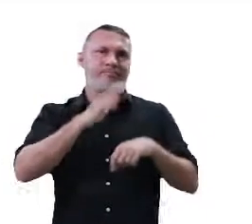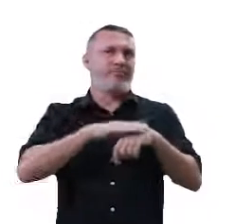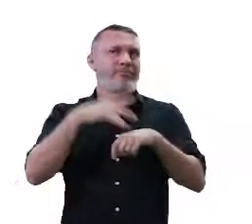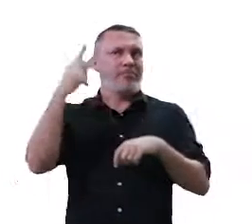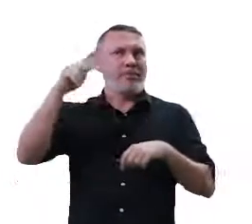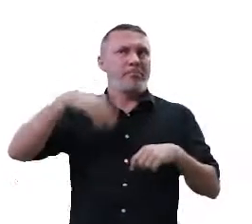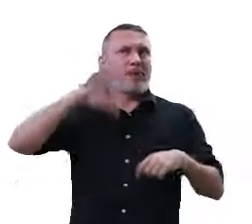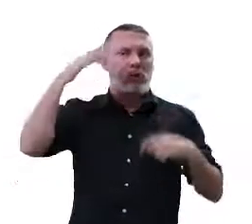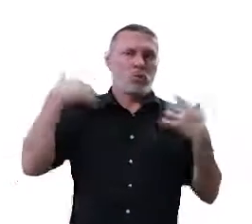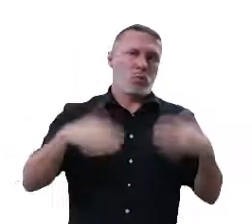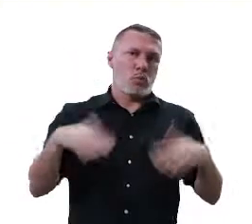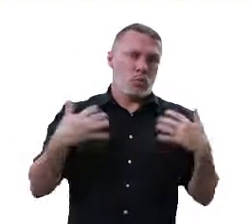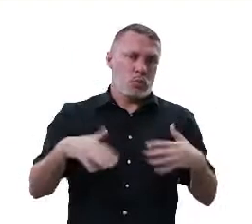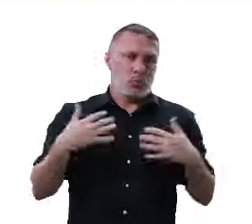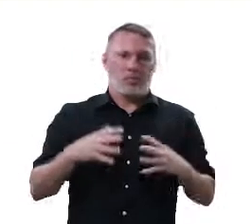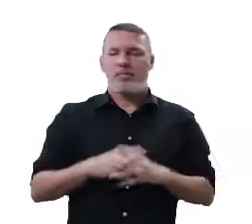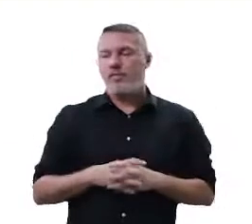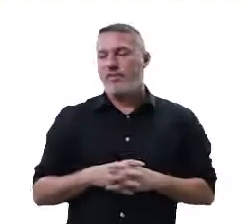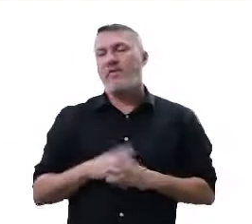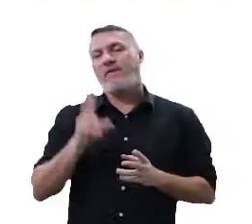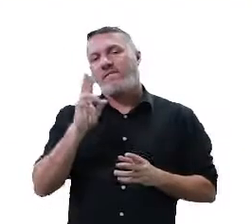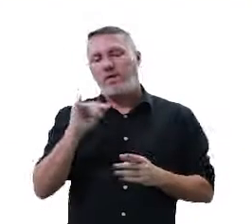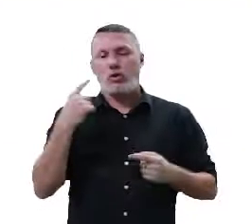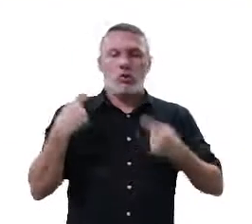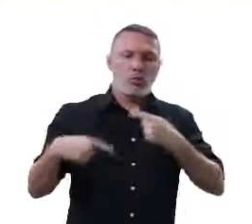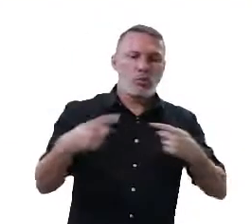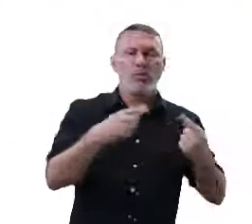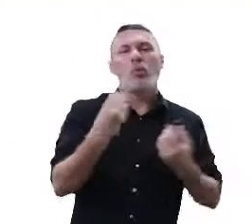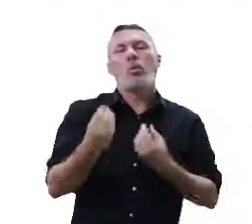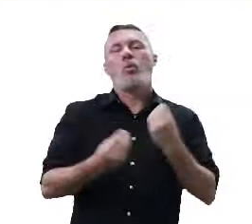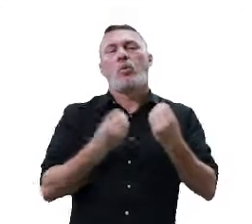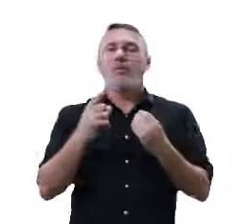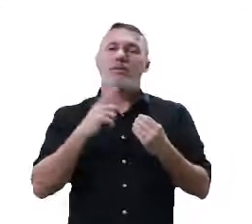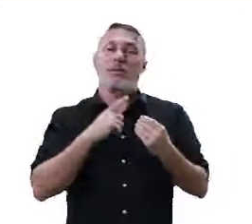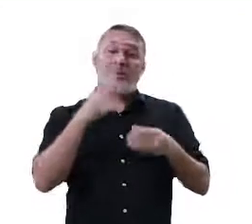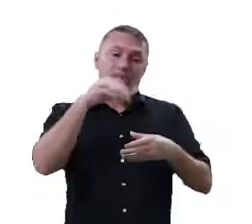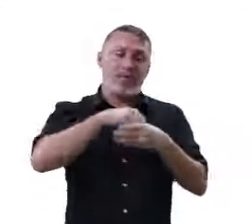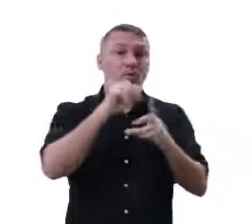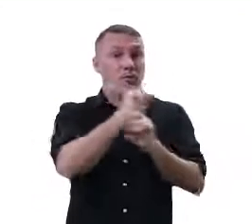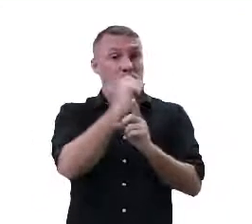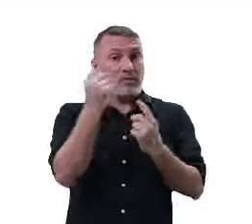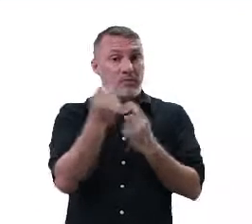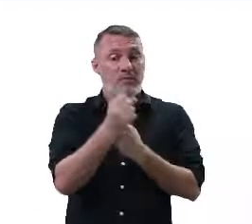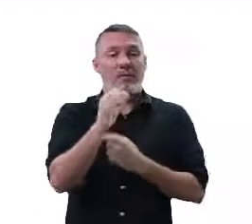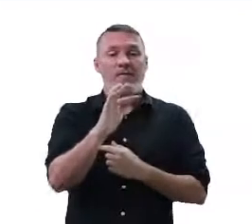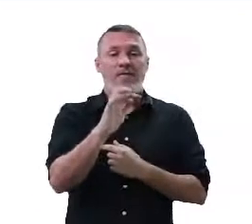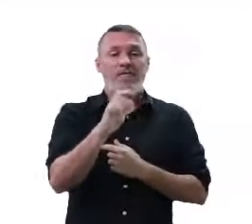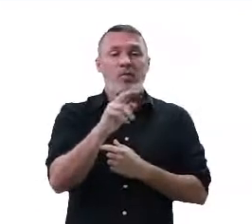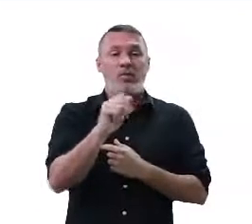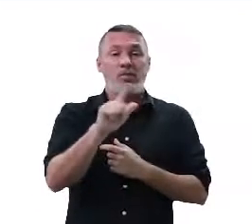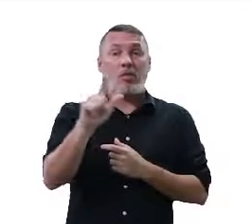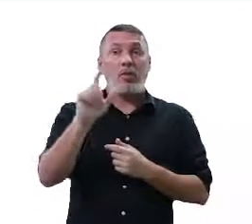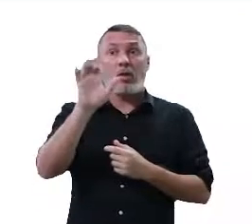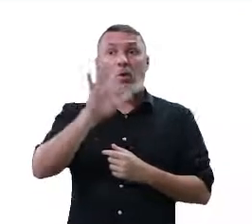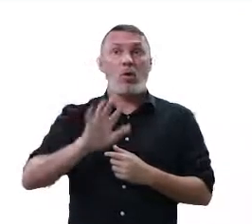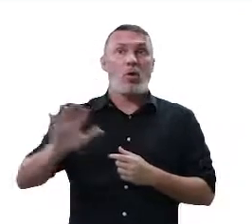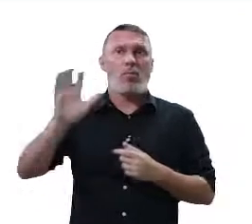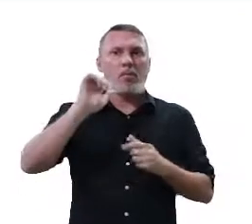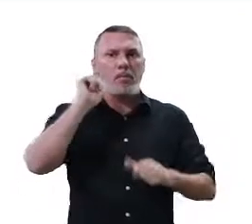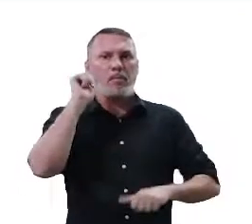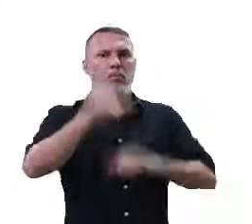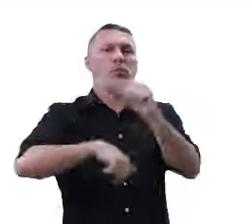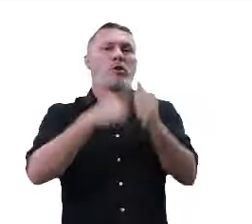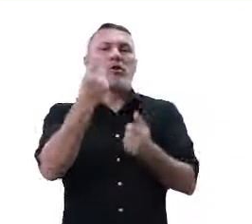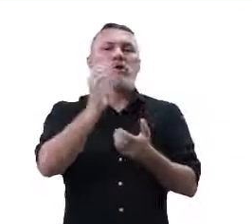obra mais famosa dele, evidentemente, ele vai discutir exatamente como é que a sociedade feudal europeia se